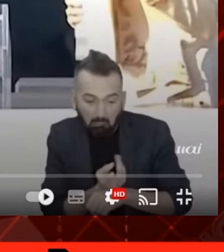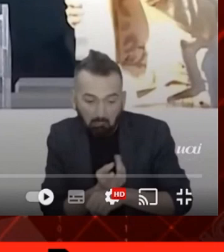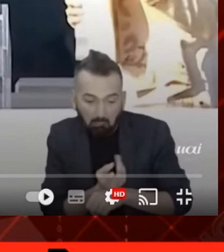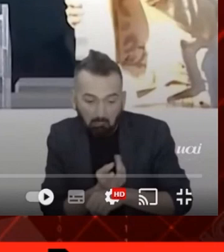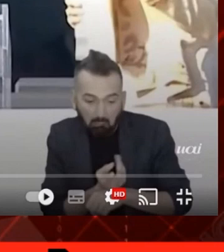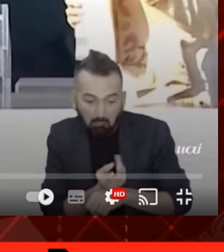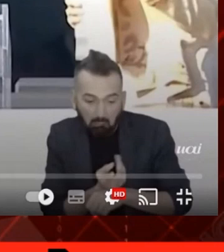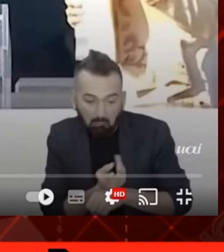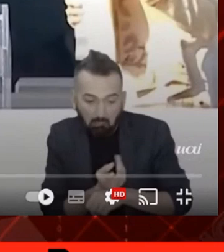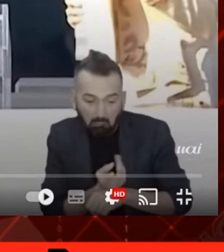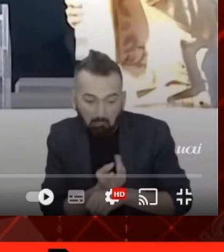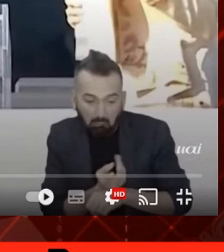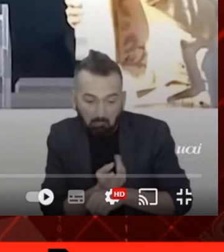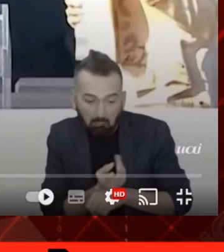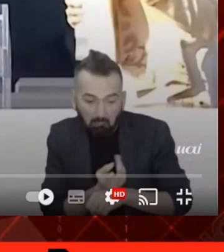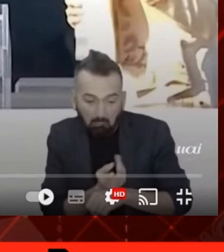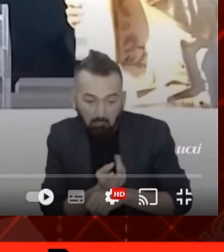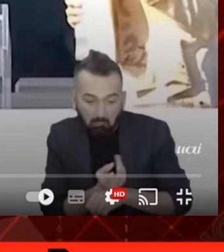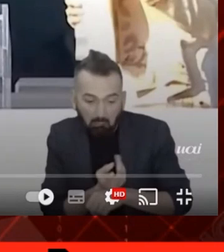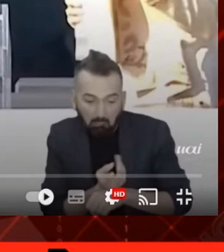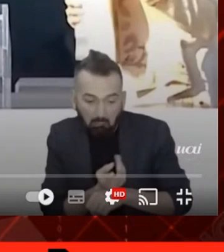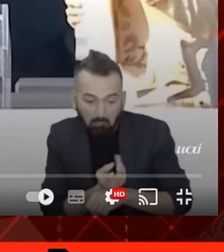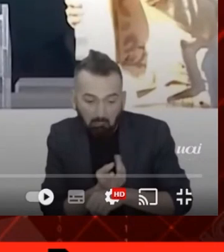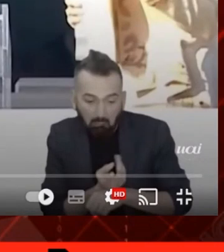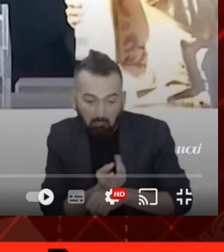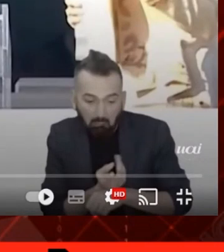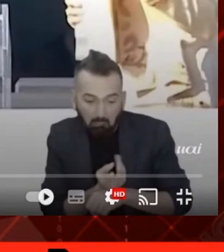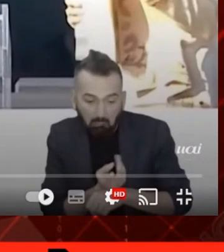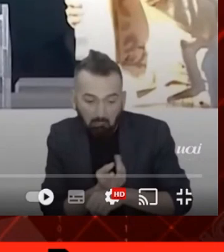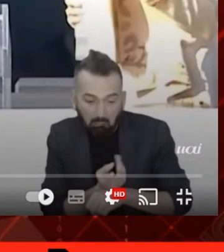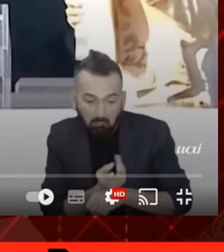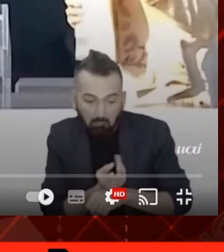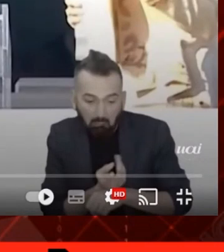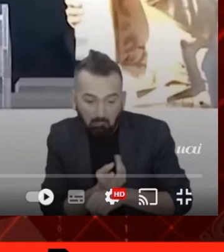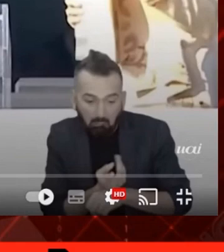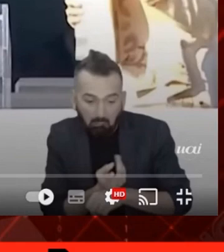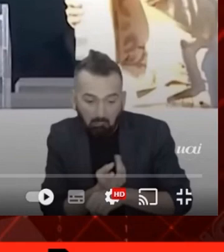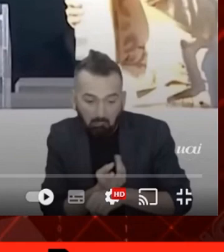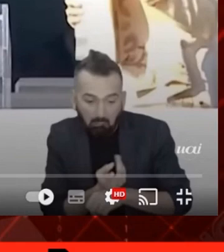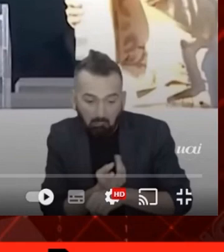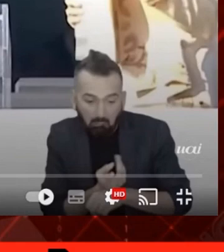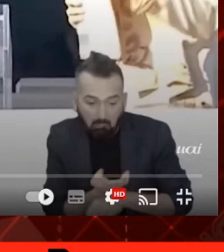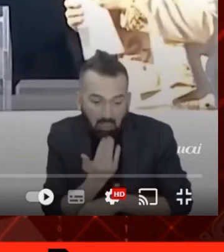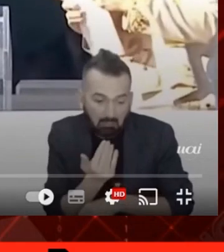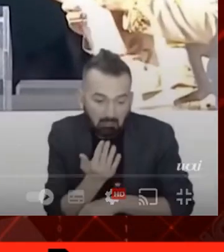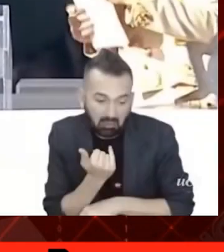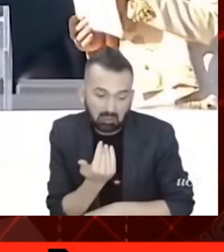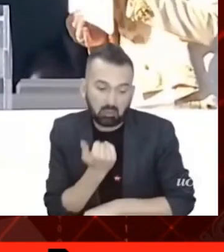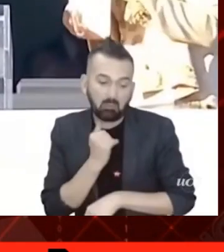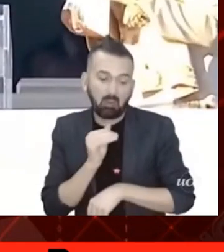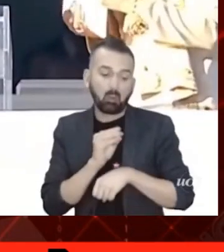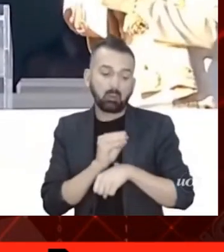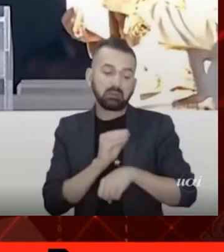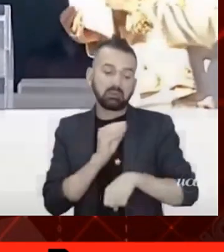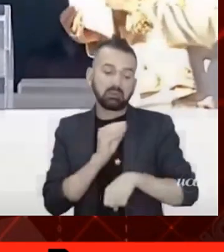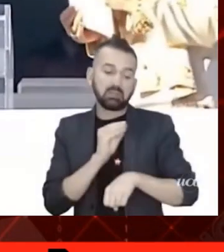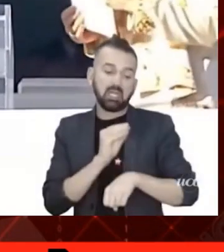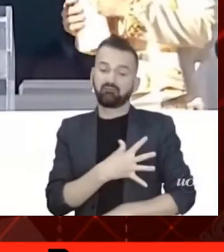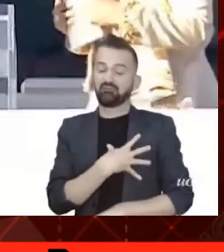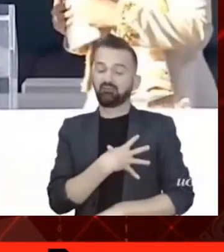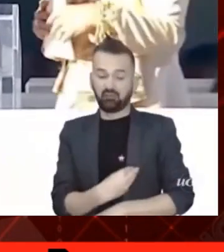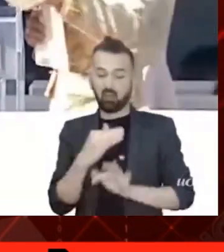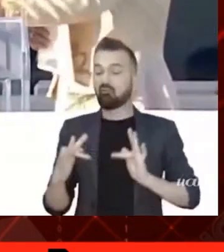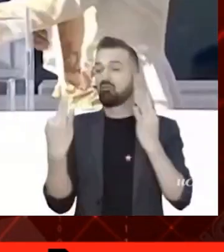você você tem que chorar aqui hoje a minha meta inclusive gente mandem super chats aqui para o Carlito chorar com vontade vamos lá